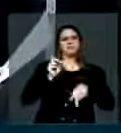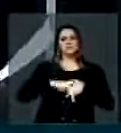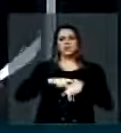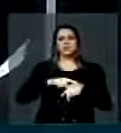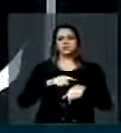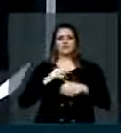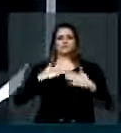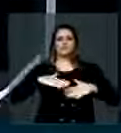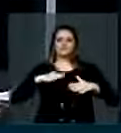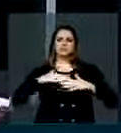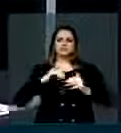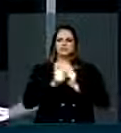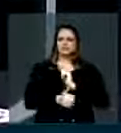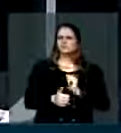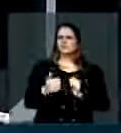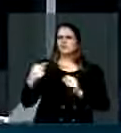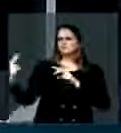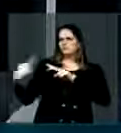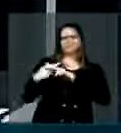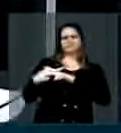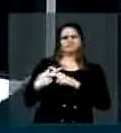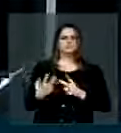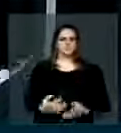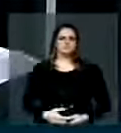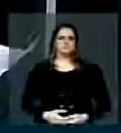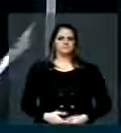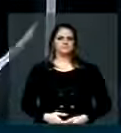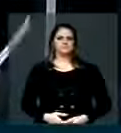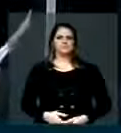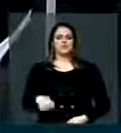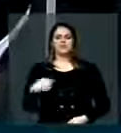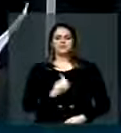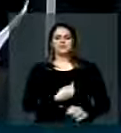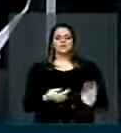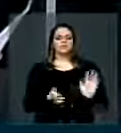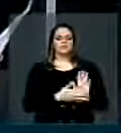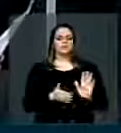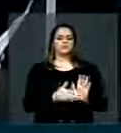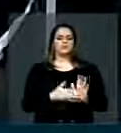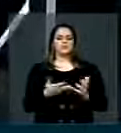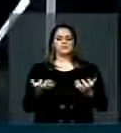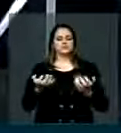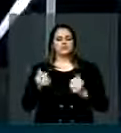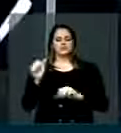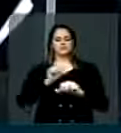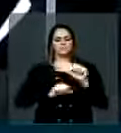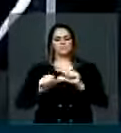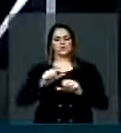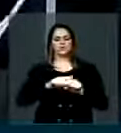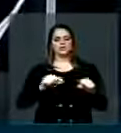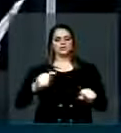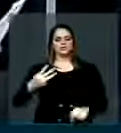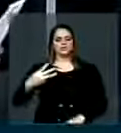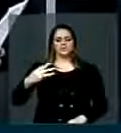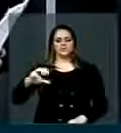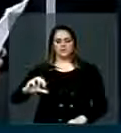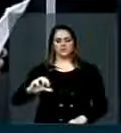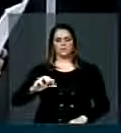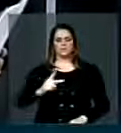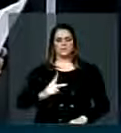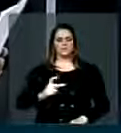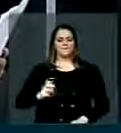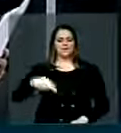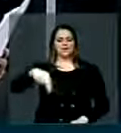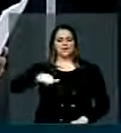momento de descanso. Então, nós estamos propondo também uma alteração no que diz respeito ao artigo 39, a penalidade que